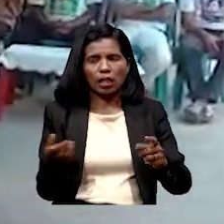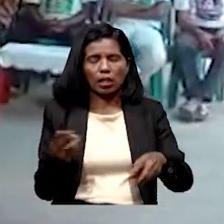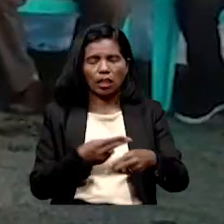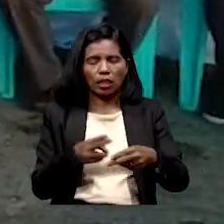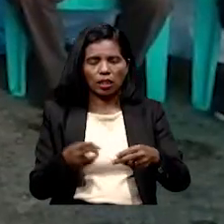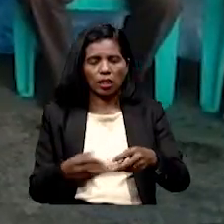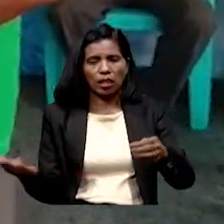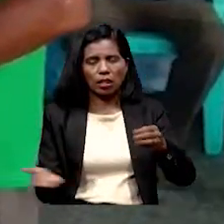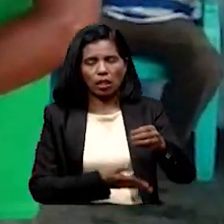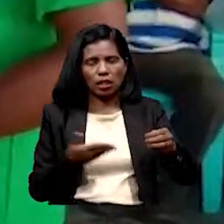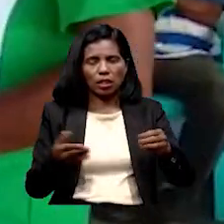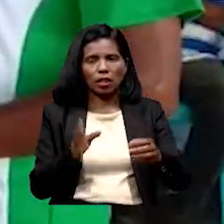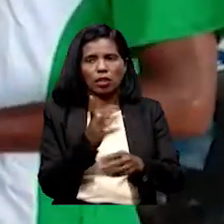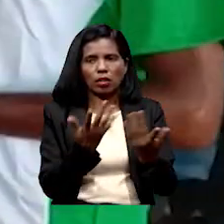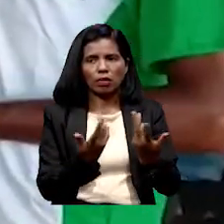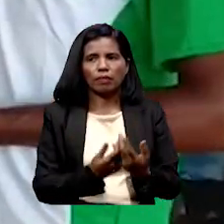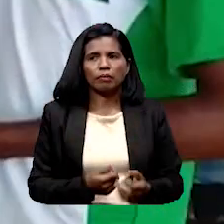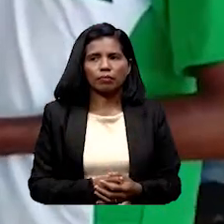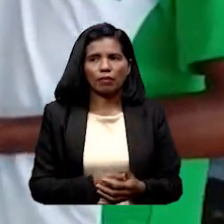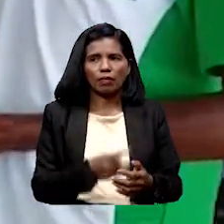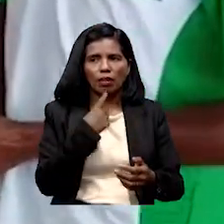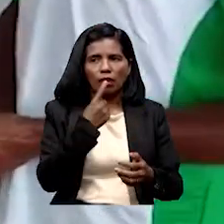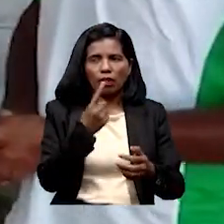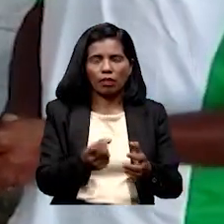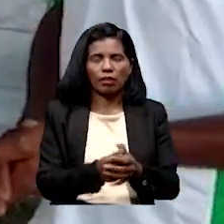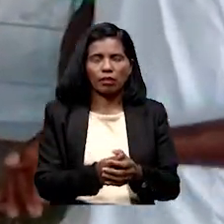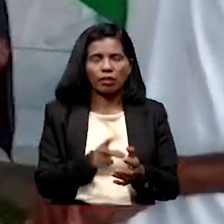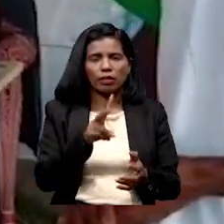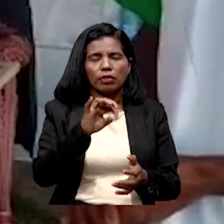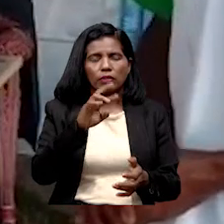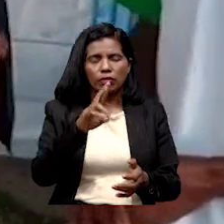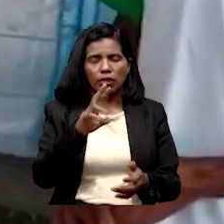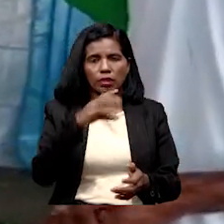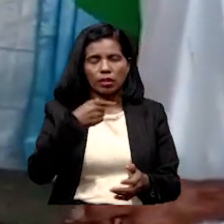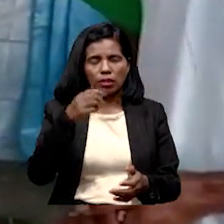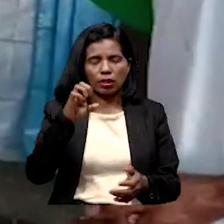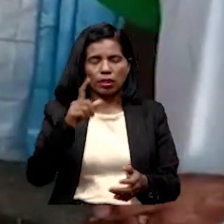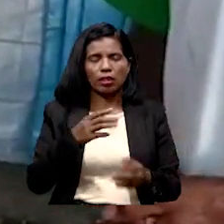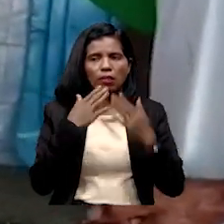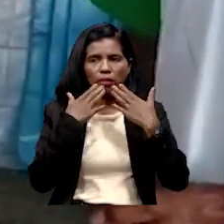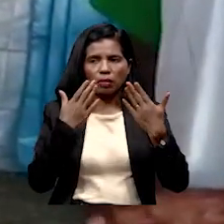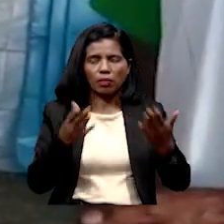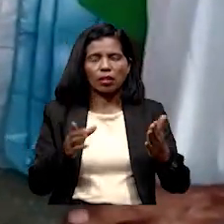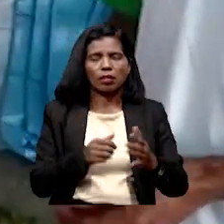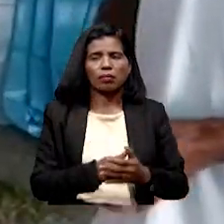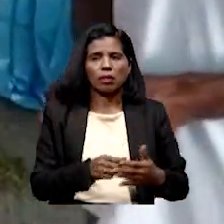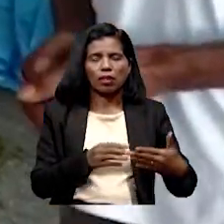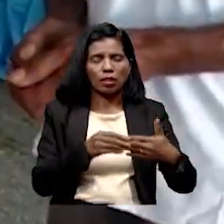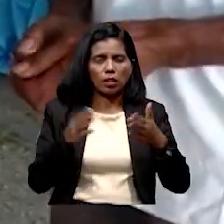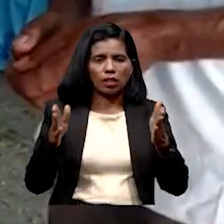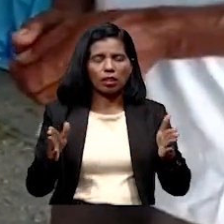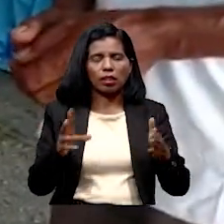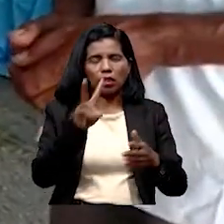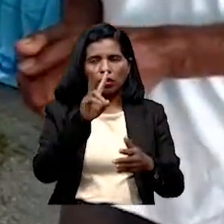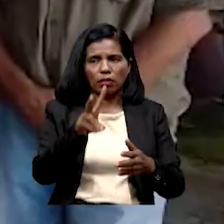Nokedala. Iha bibang ne Virginia de Sá Freitas no Mário da Costa Quintão agradece ba líder na Ingrua ha foi ensimo